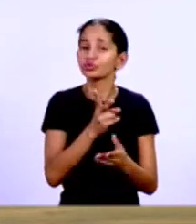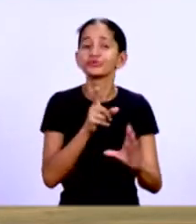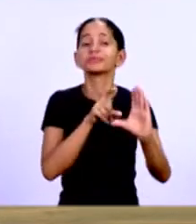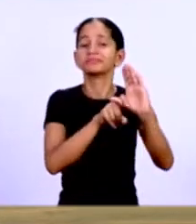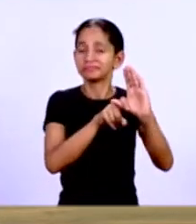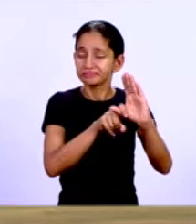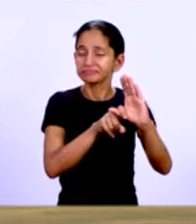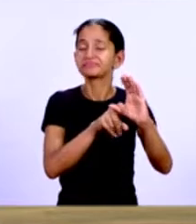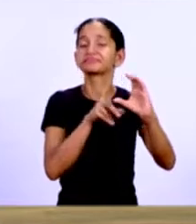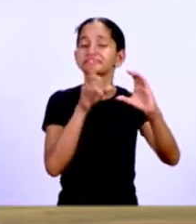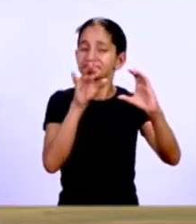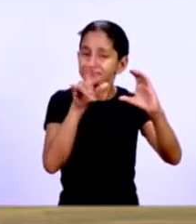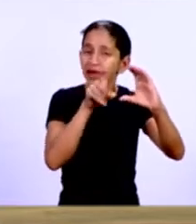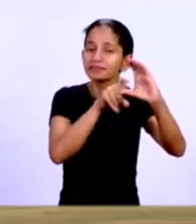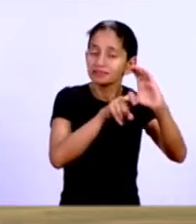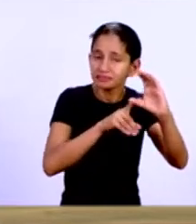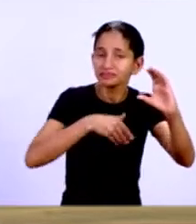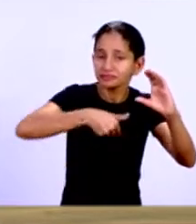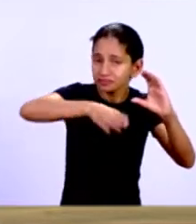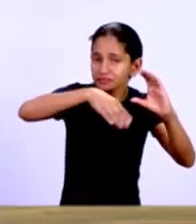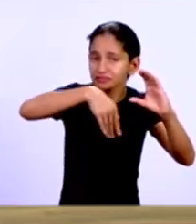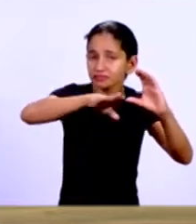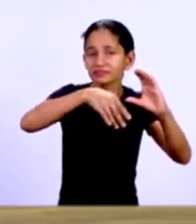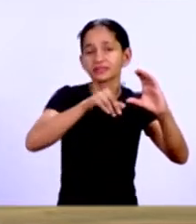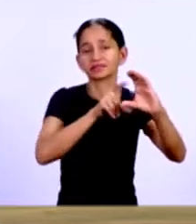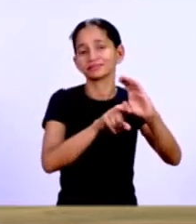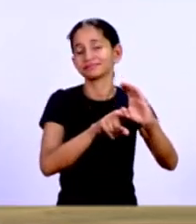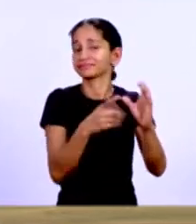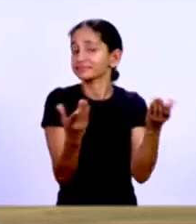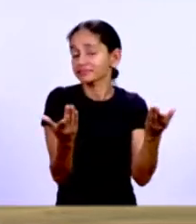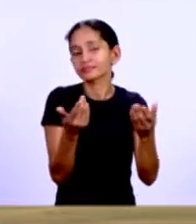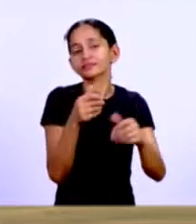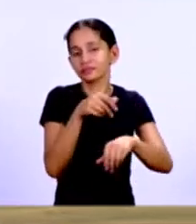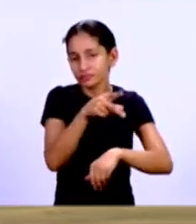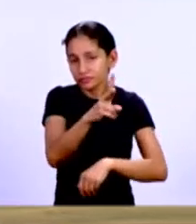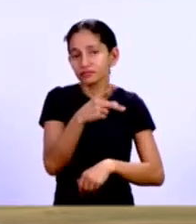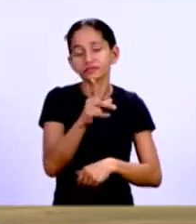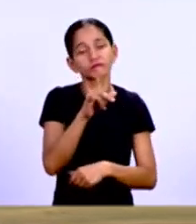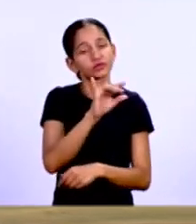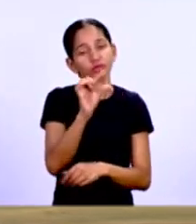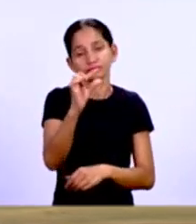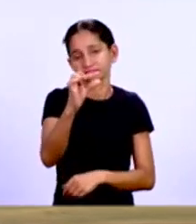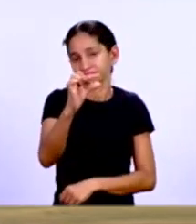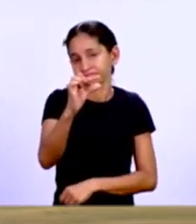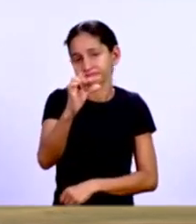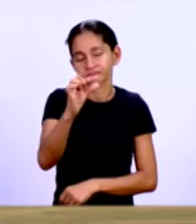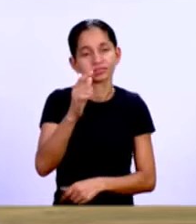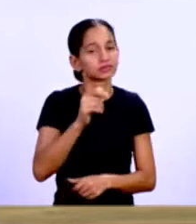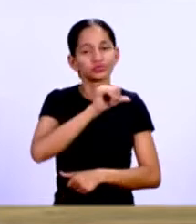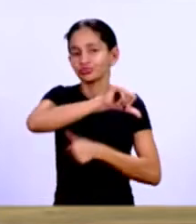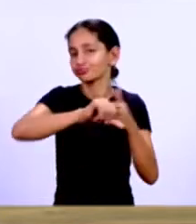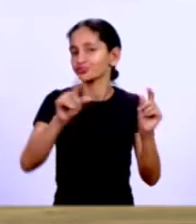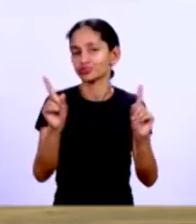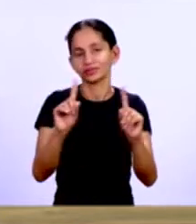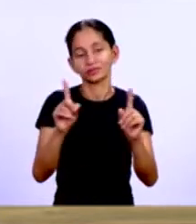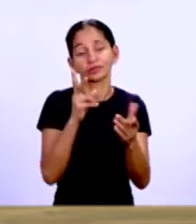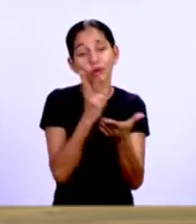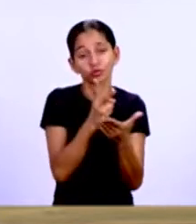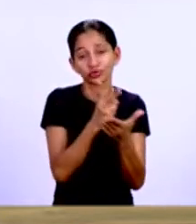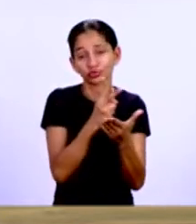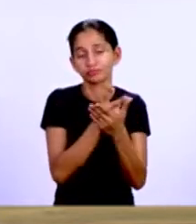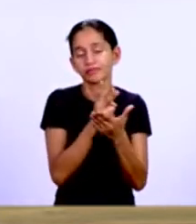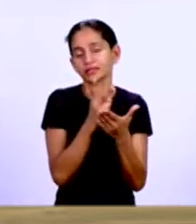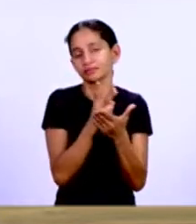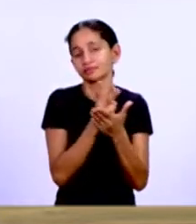você levanta o número de pessoas que estão em inadimplência, apenas a amortização parcial da dívida não vai mudar esse dado. Mas se você